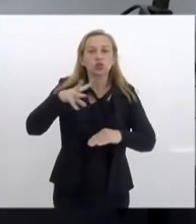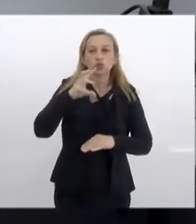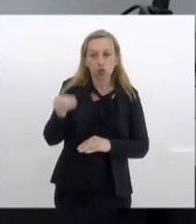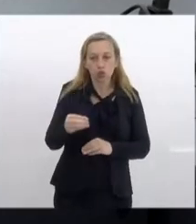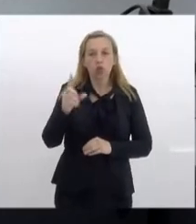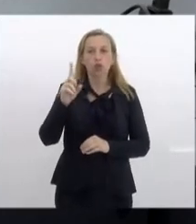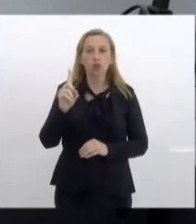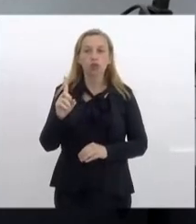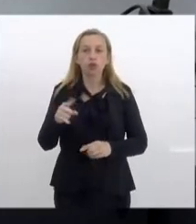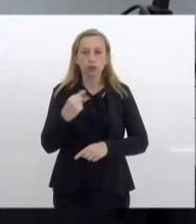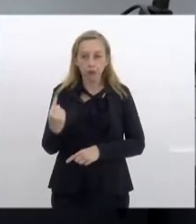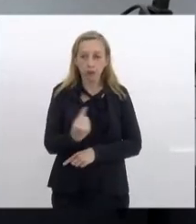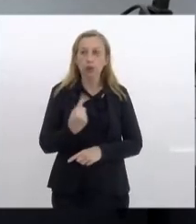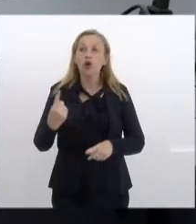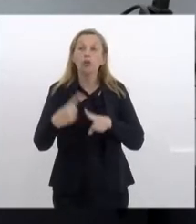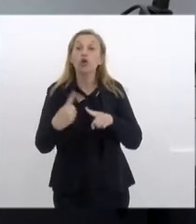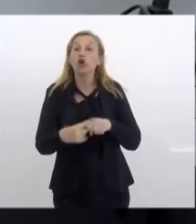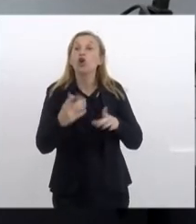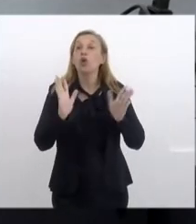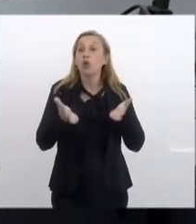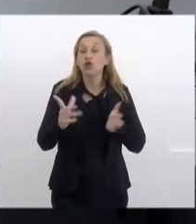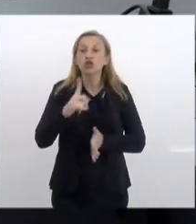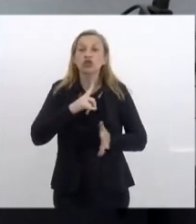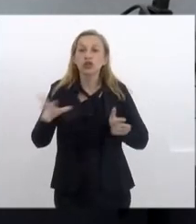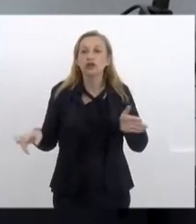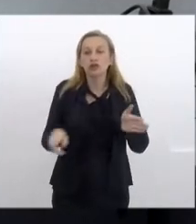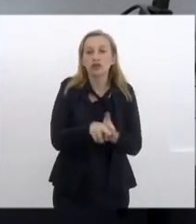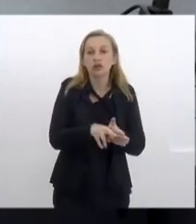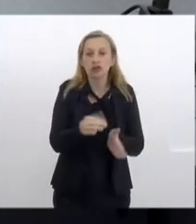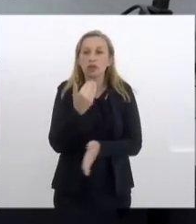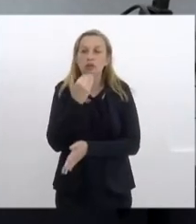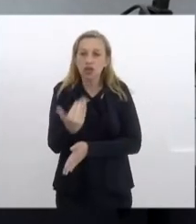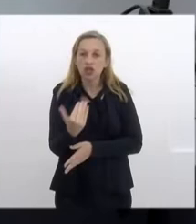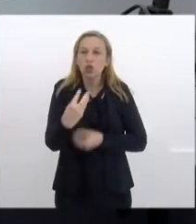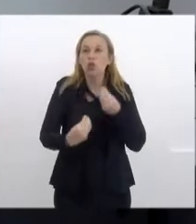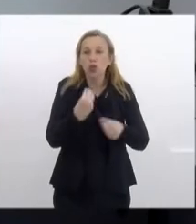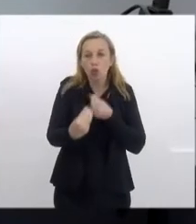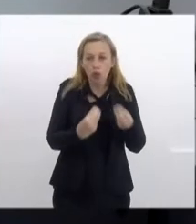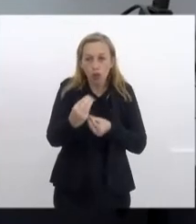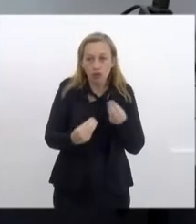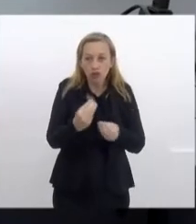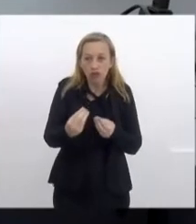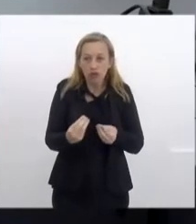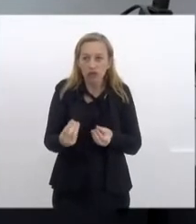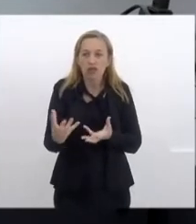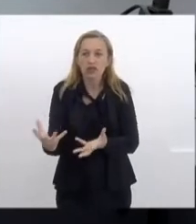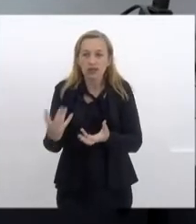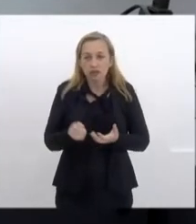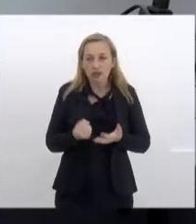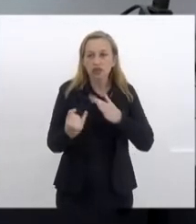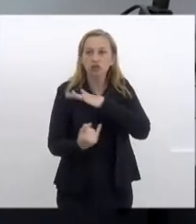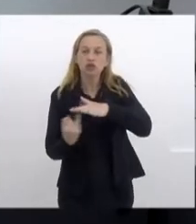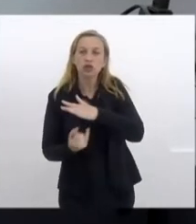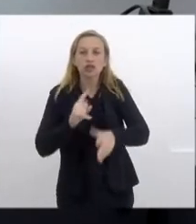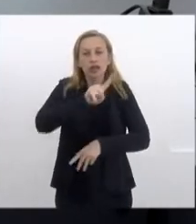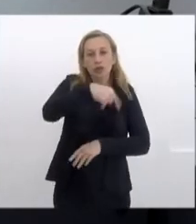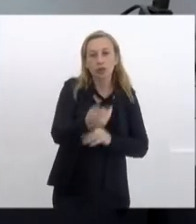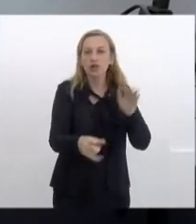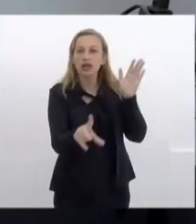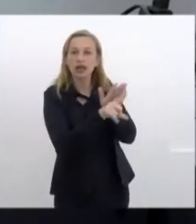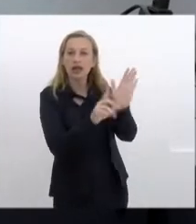muito importante para nós, né, porque hoje existe uma resolução que diz como que tem que estar o acolhido na instituição. E depois vem a lei